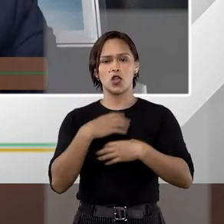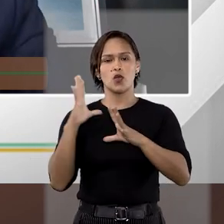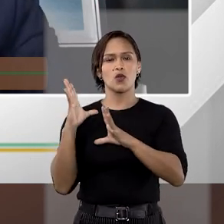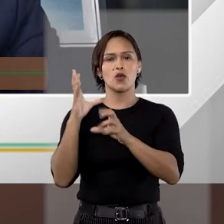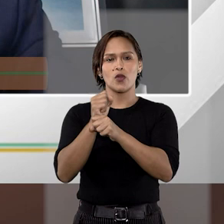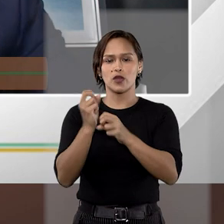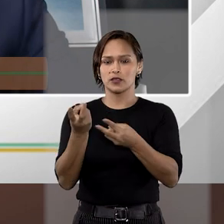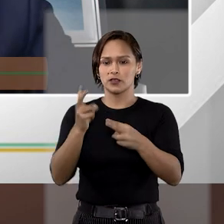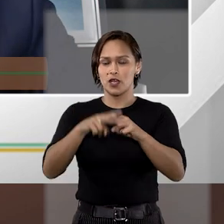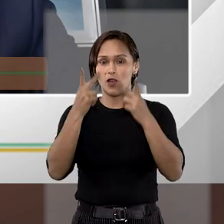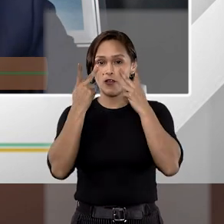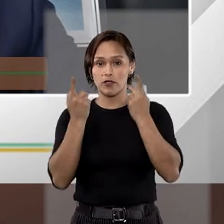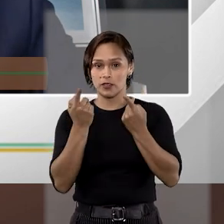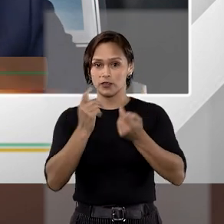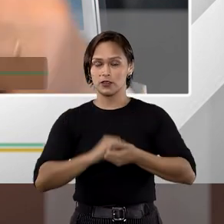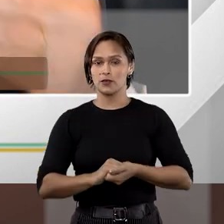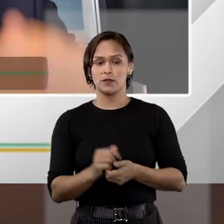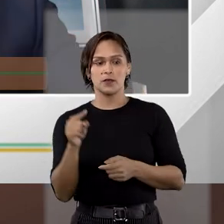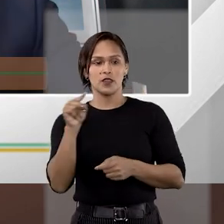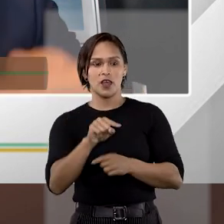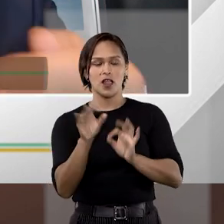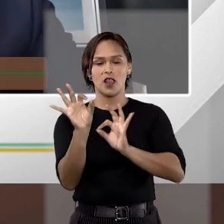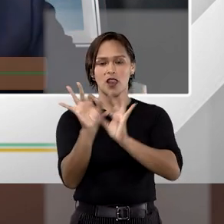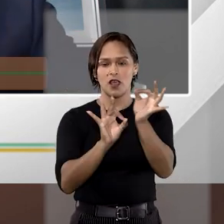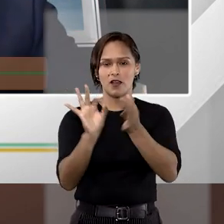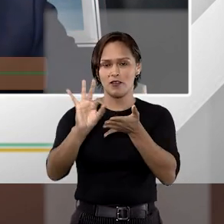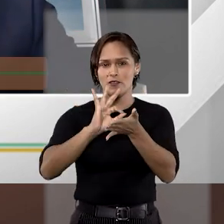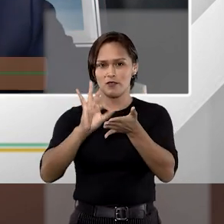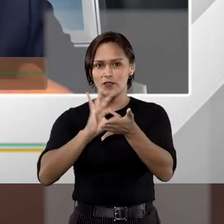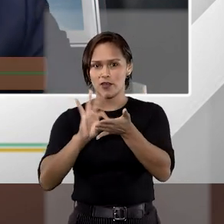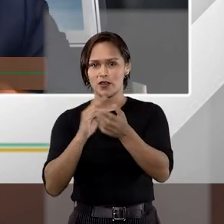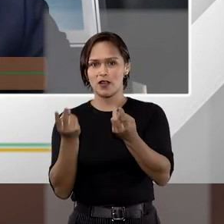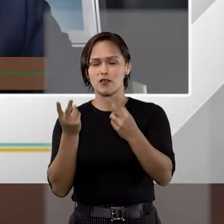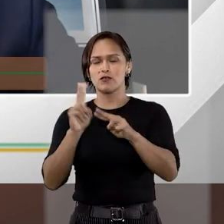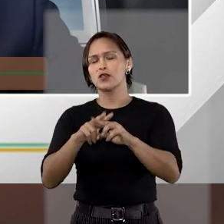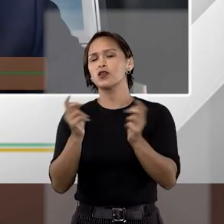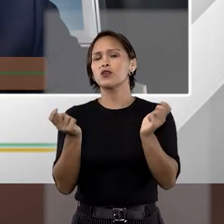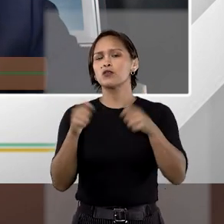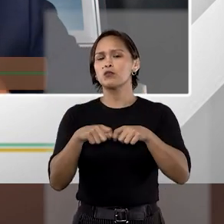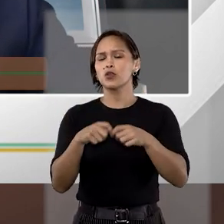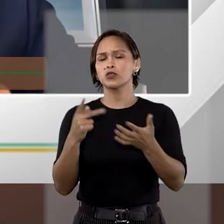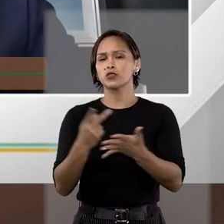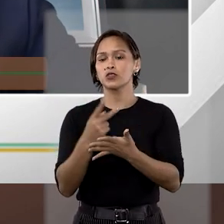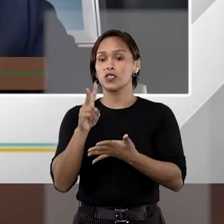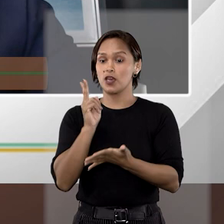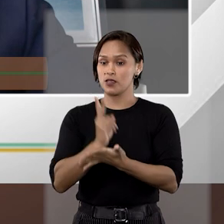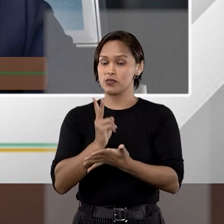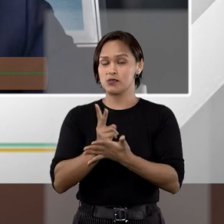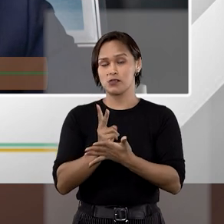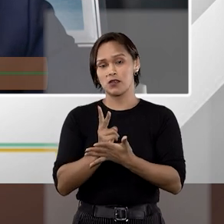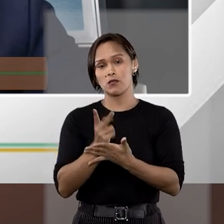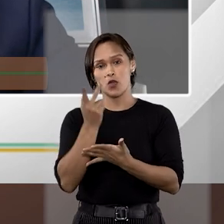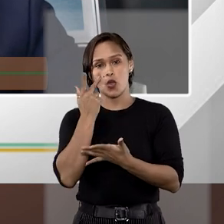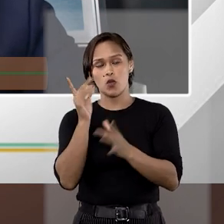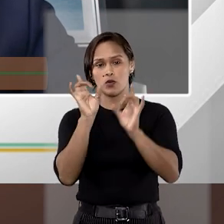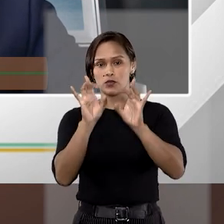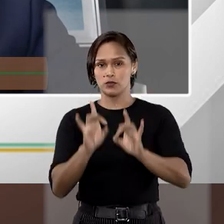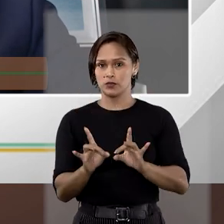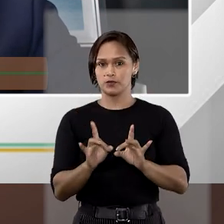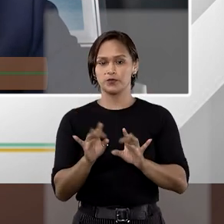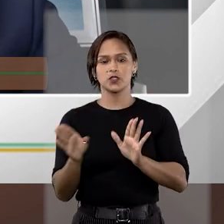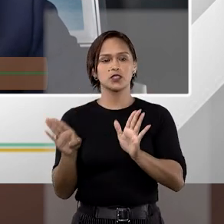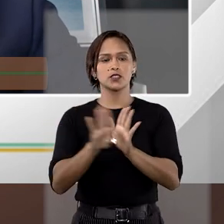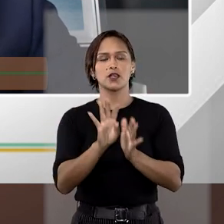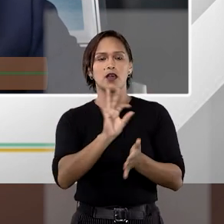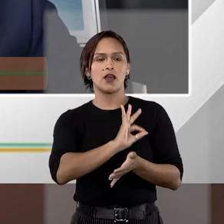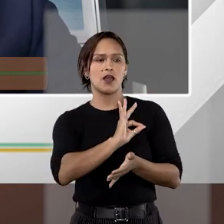concretizar a prisão em flagrante lavrar O Flagrante o que pode acontecer e o que acontece no Juizado Especial